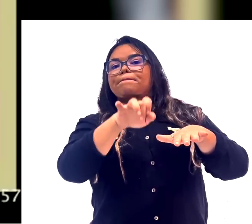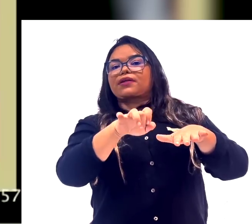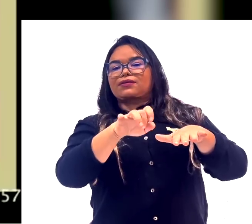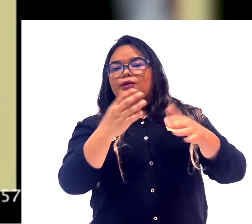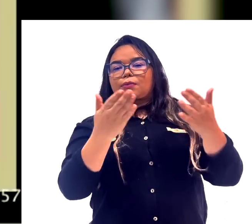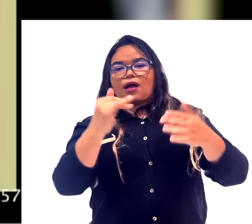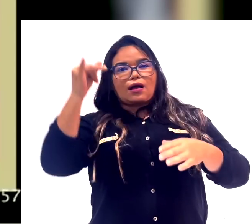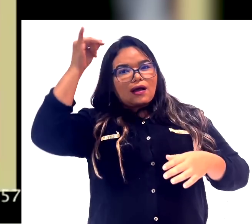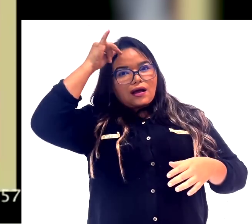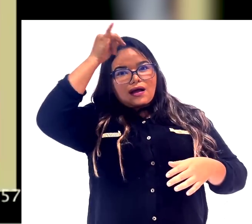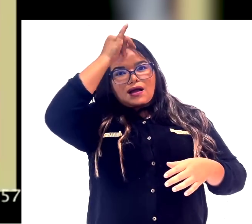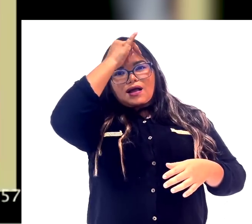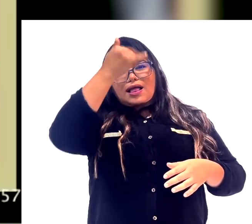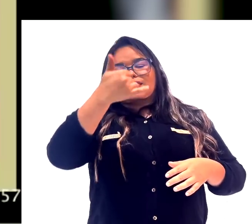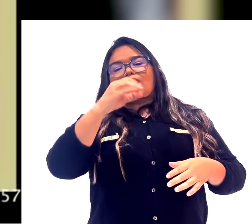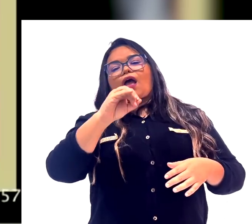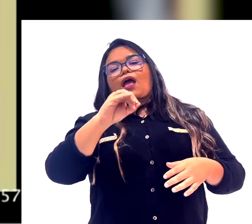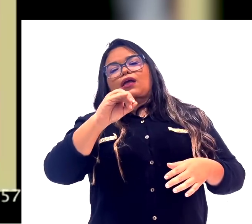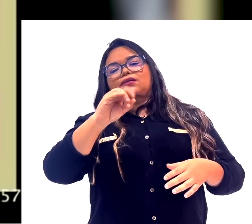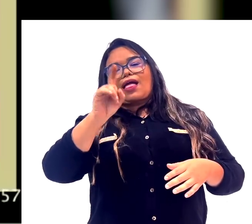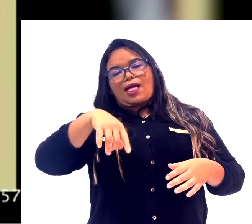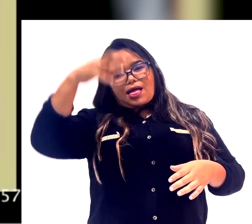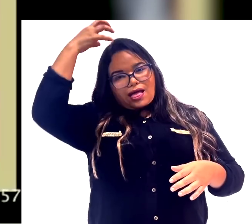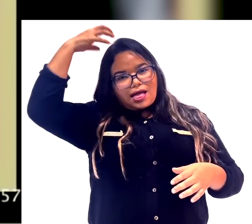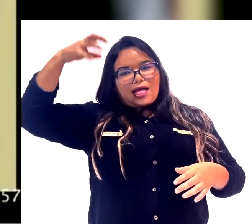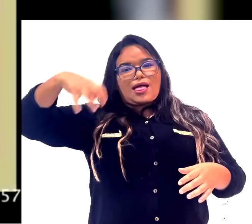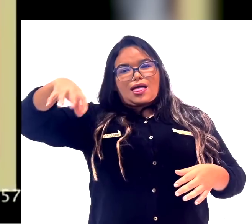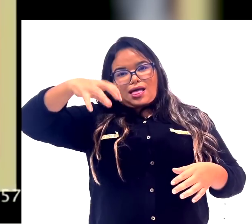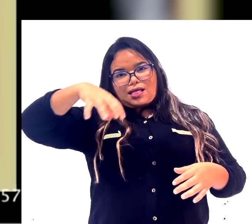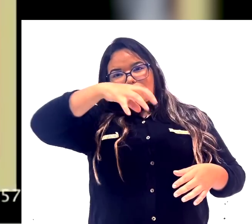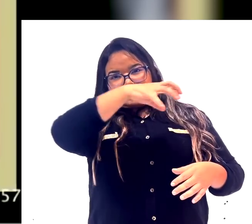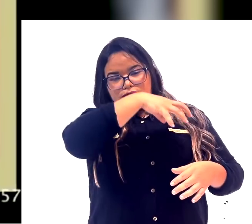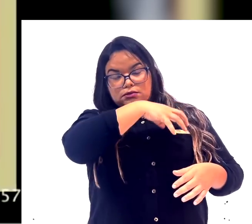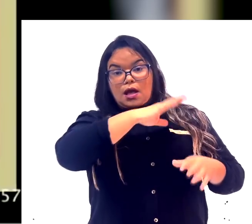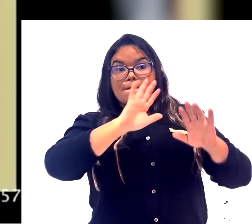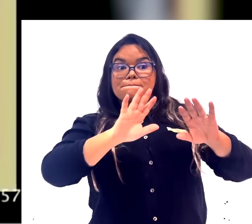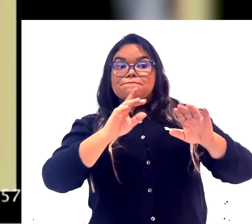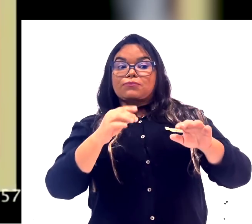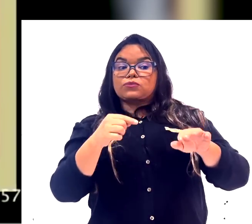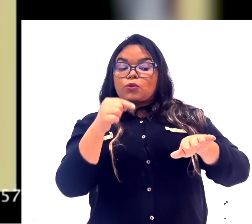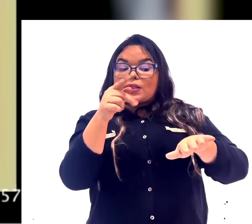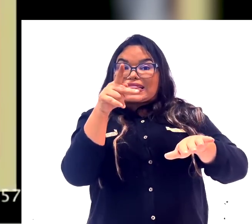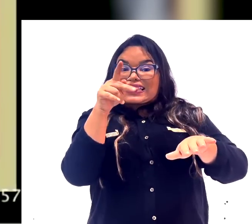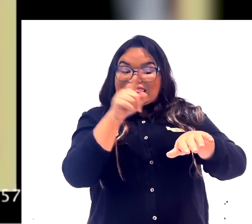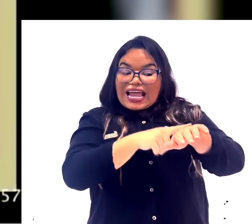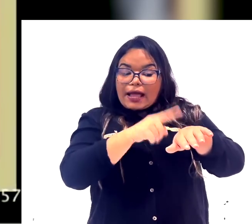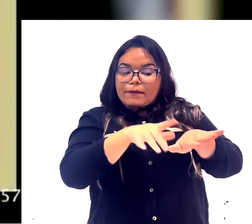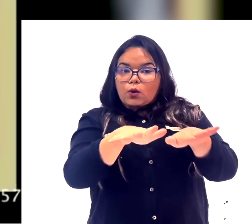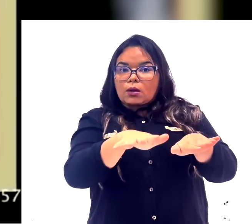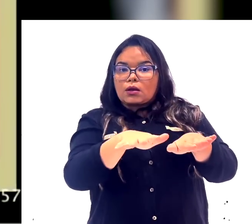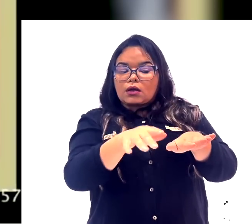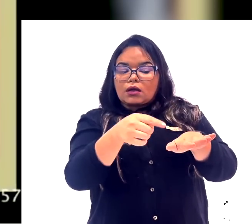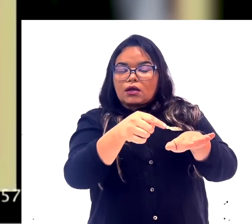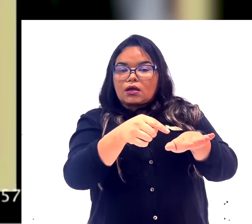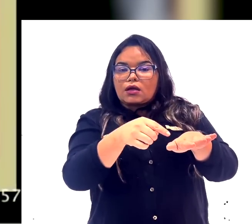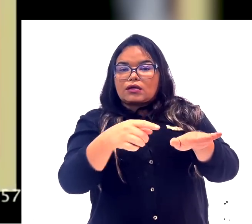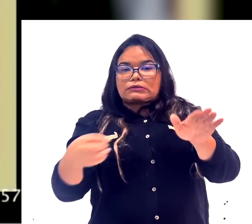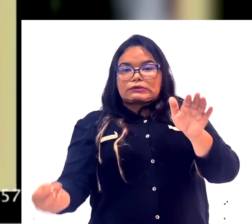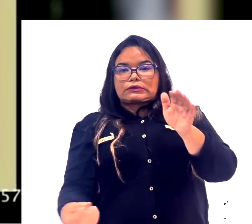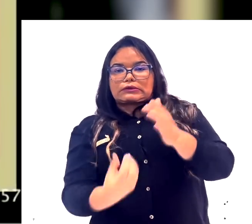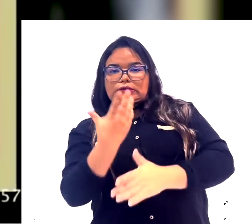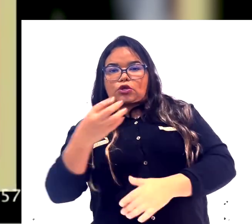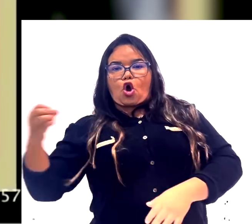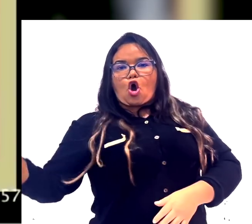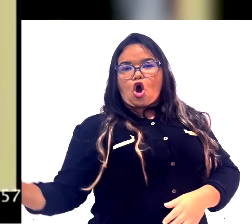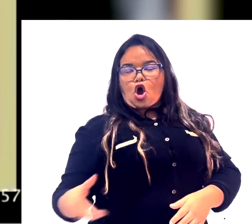diz, mas nos dias desses reis, o Deus do céu levantará um reino, que não será jamais destruído, e esse reino não